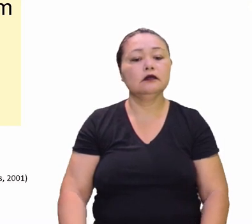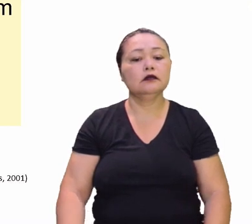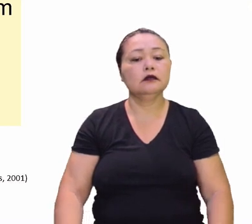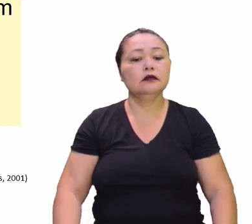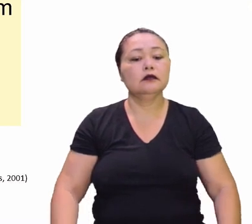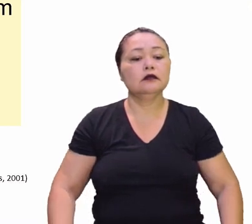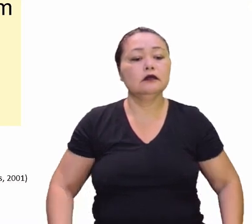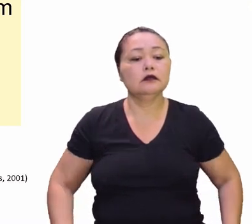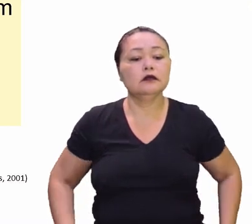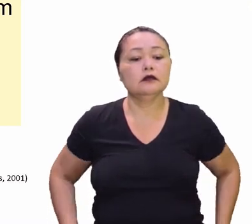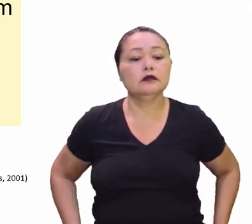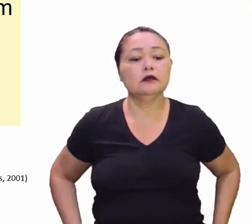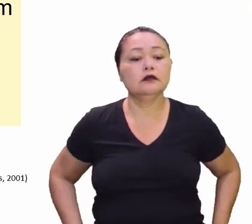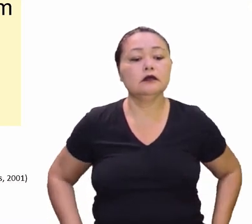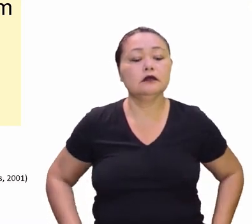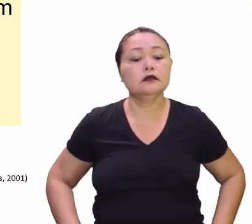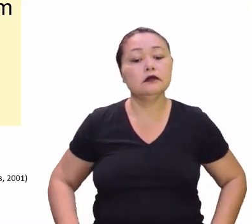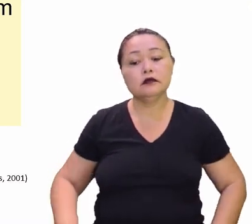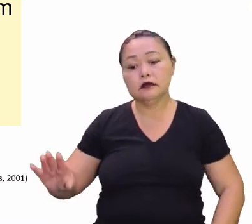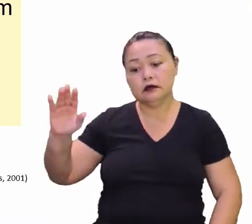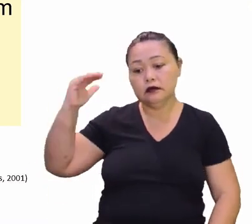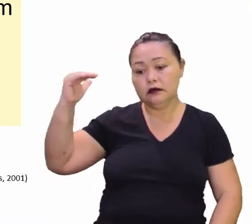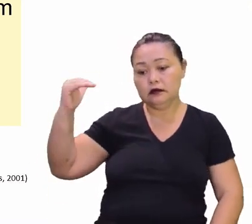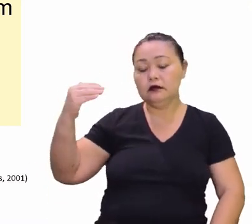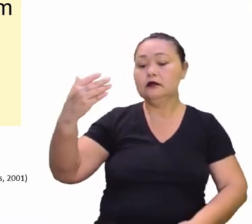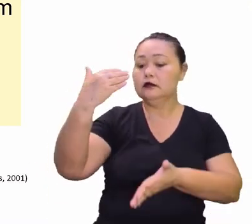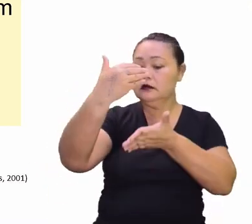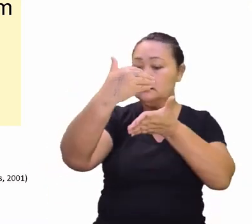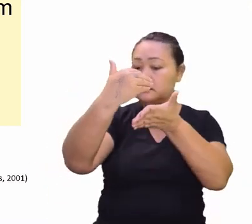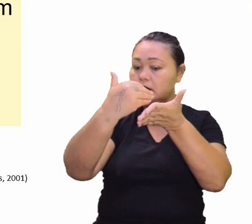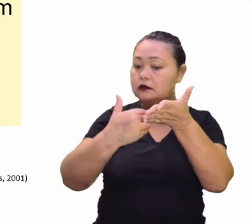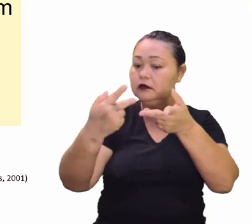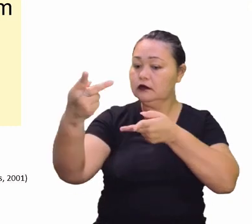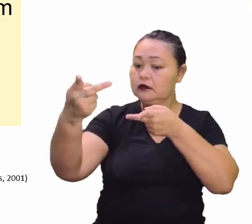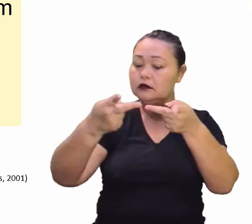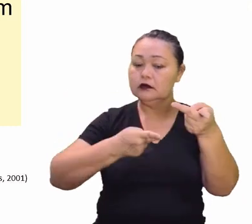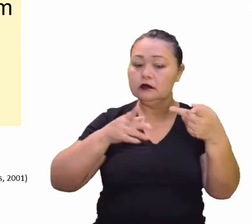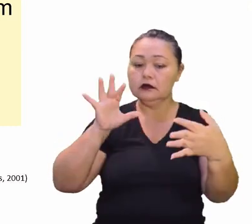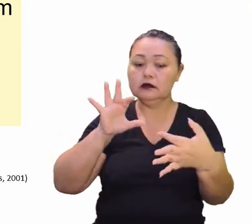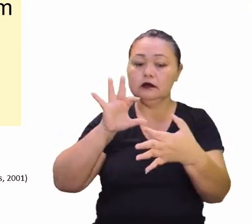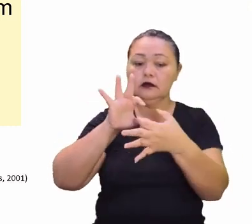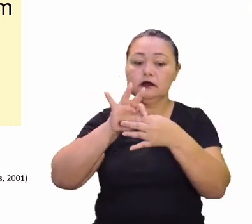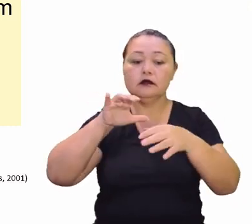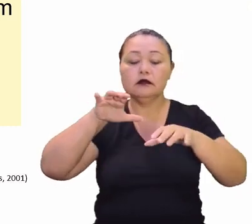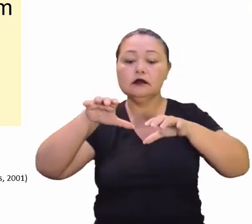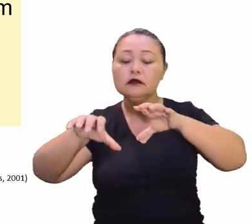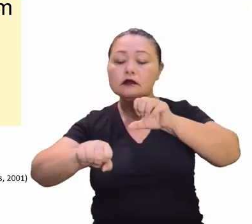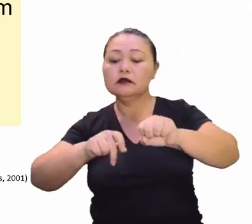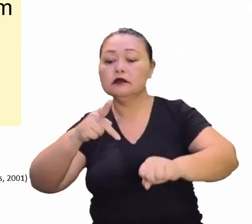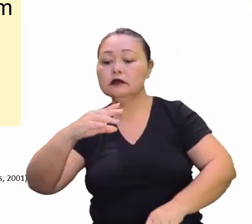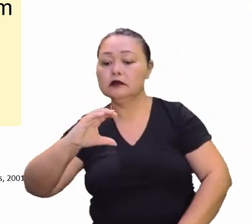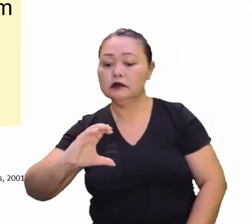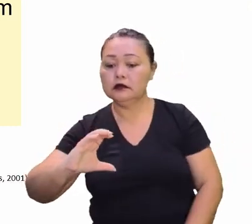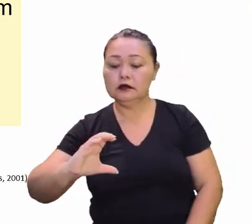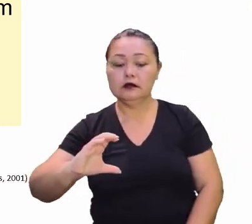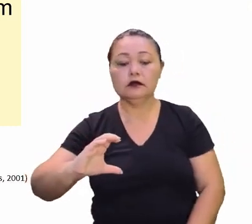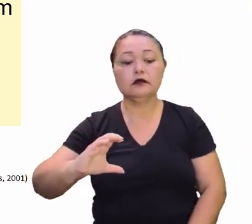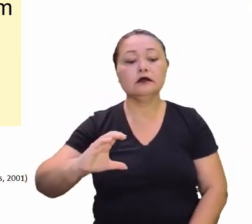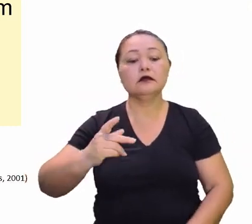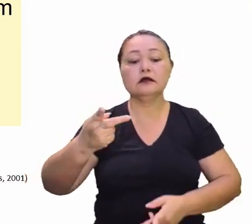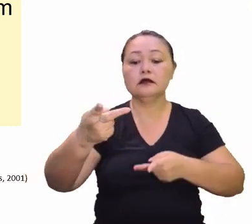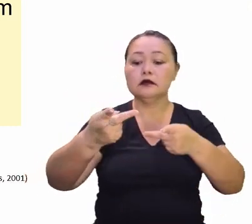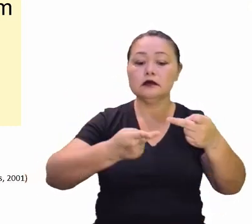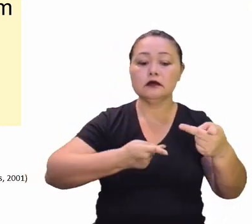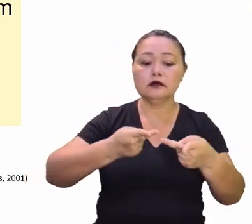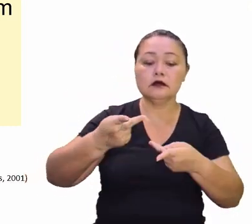E aí, vamos ter esses principais projetos aí, os projetos integrados de colonização, os PICs, e